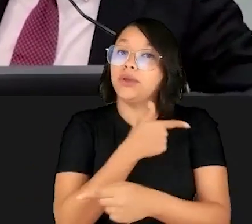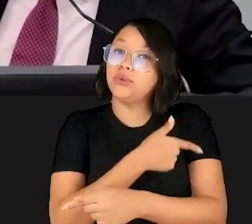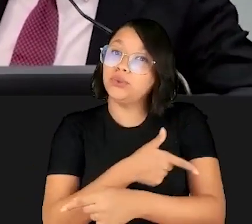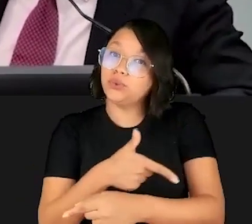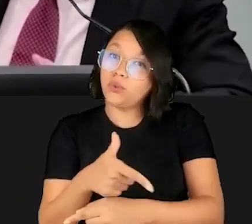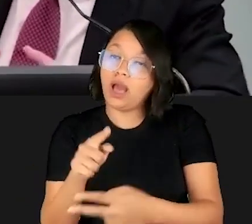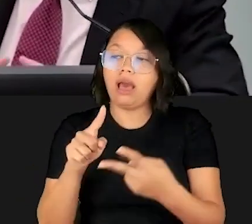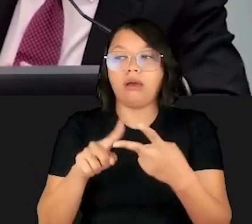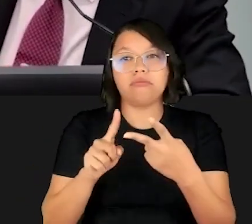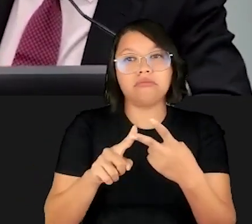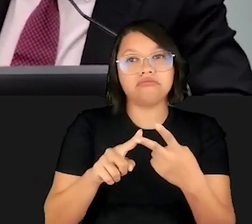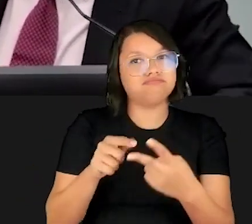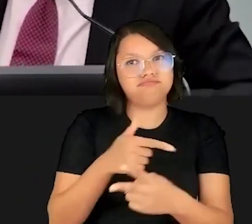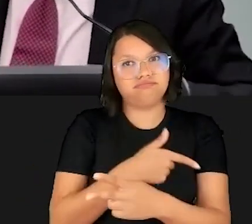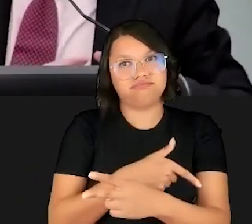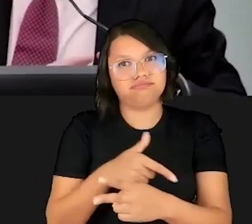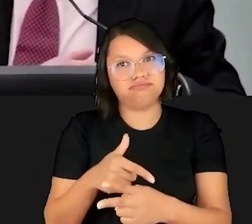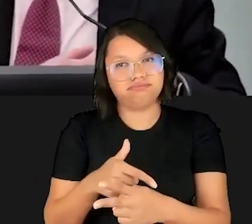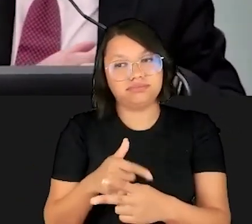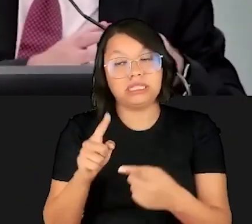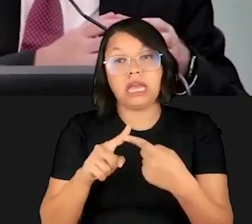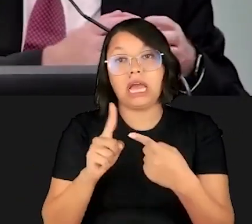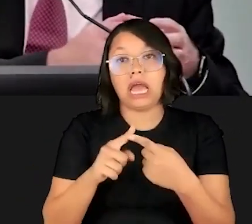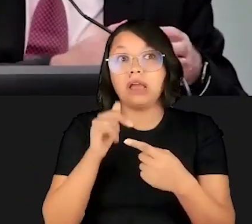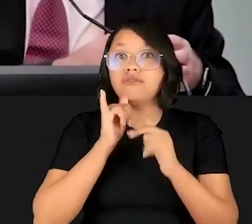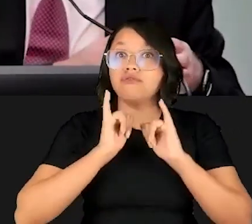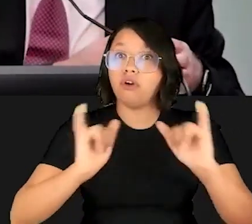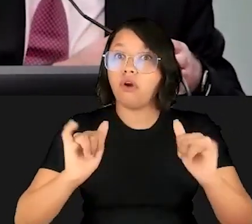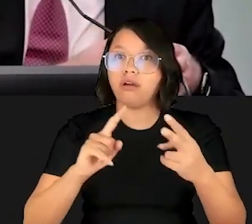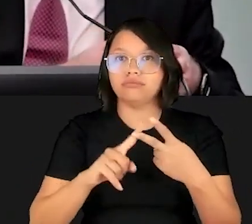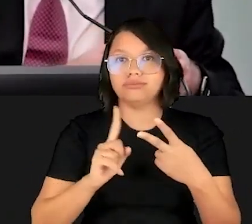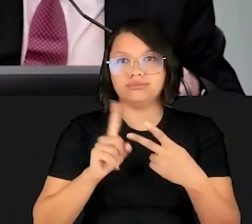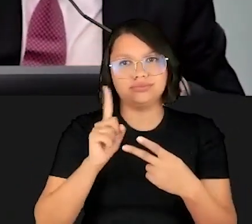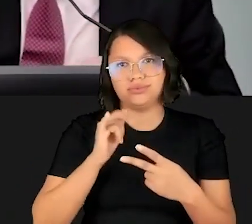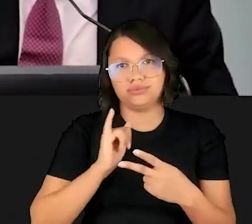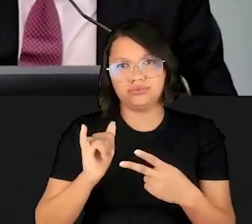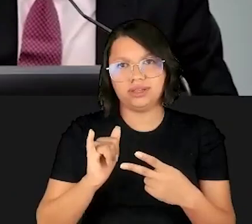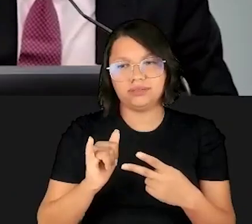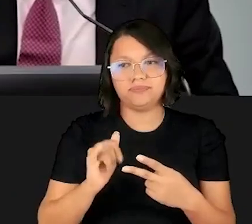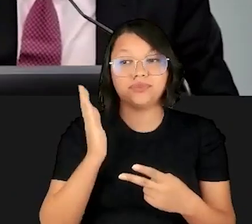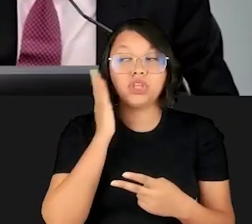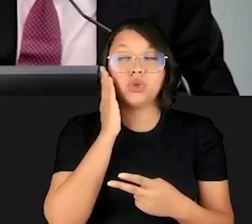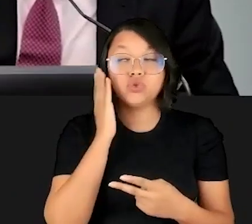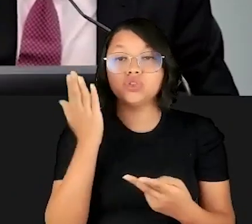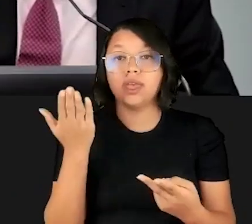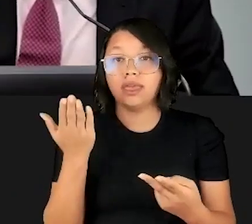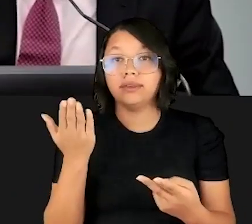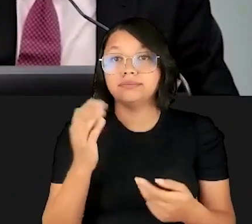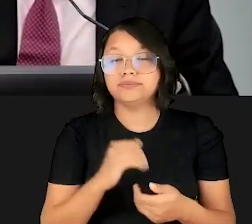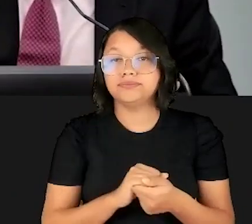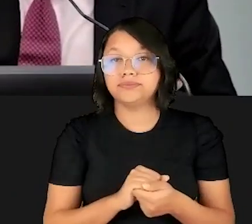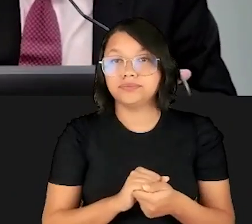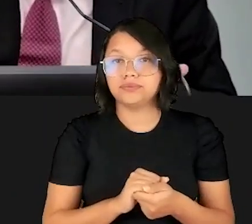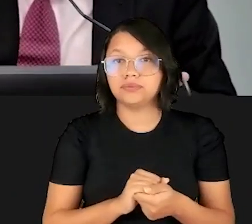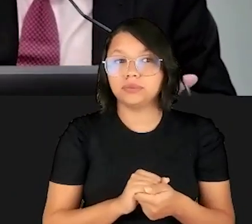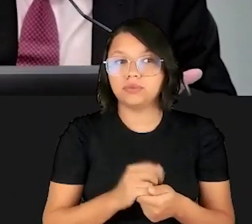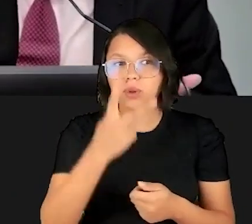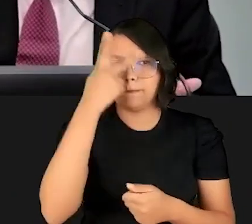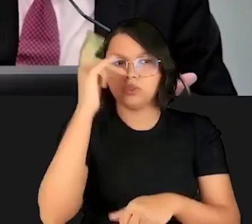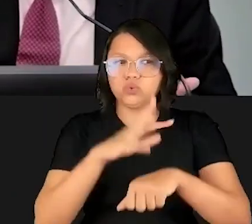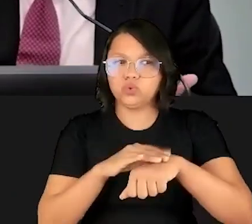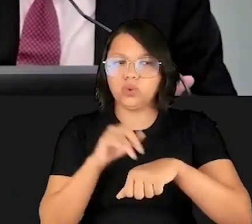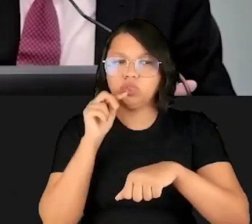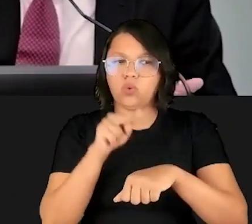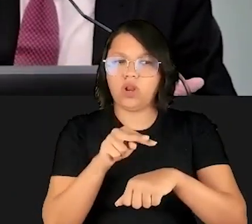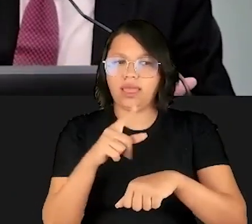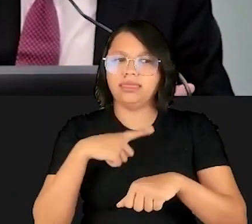e não informado. O que é informado? Eu tenho um paciente que teve um tumor removido e eu sei que alterações estão presentes nesse tumor. Eu olhei o tumor e eu sei, olha,